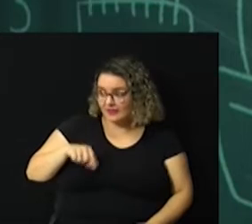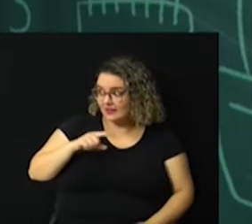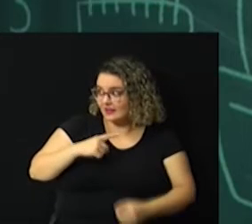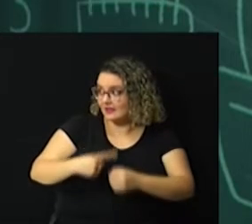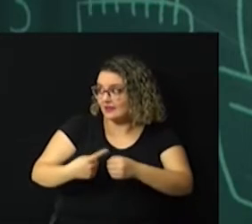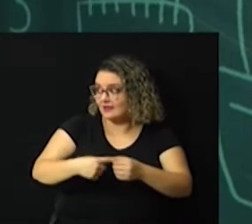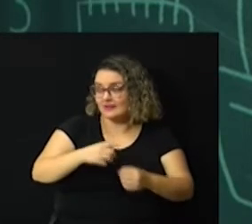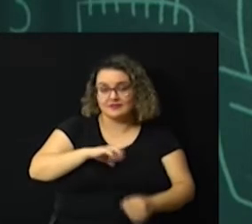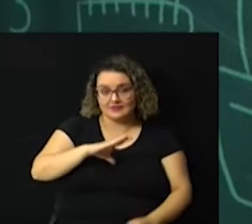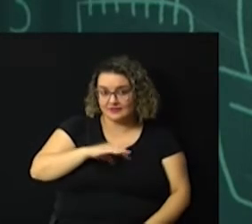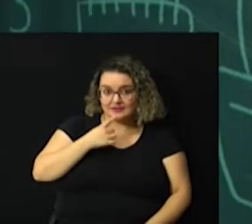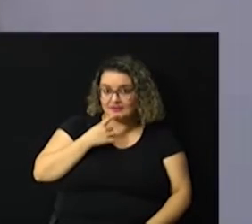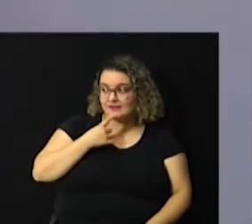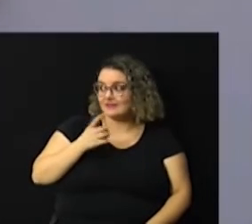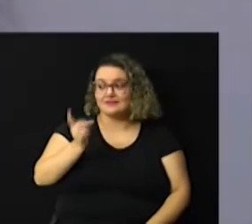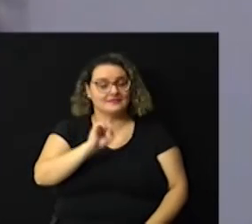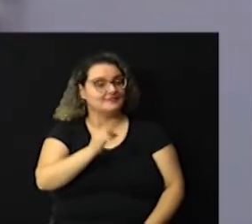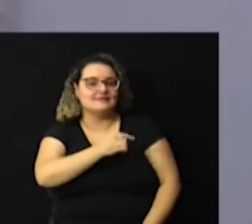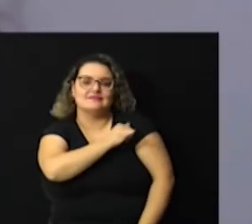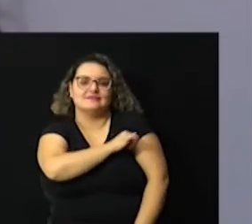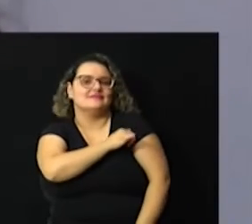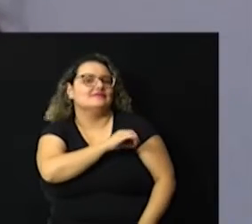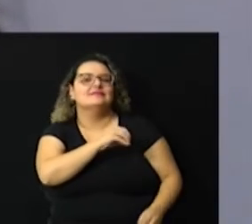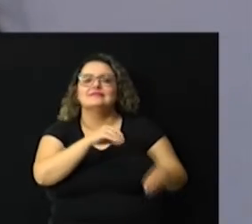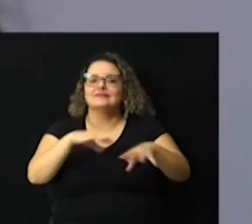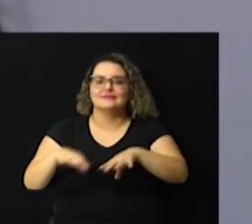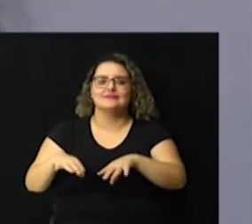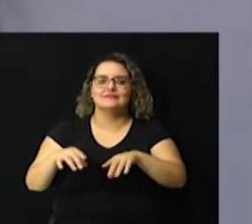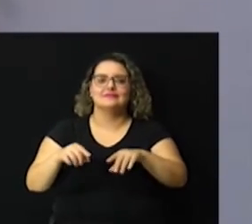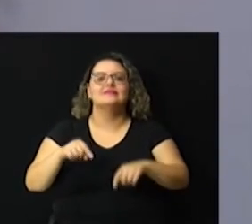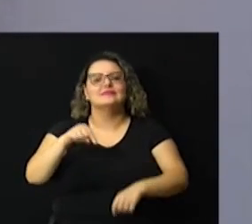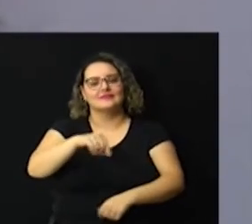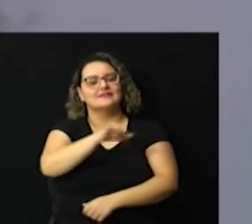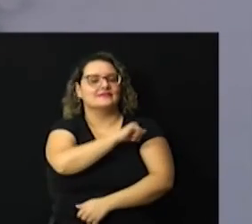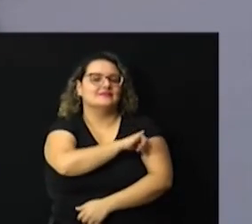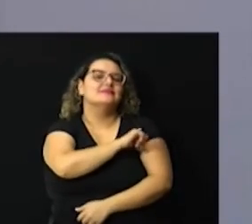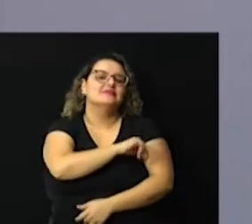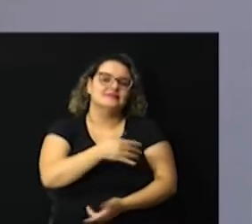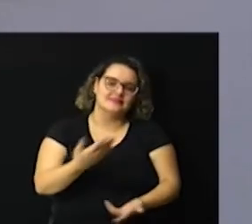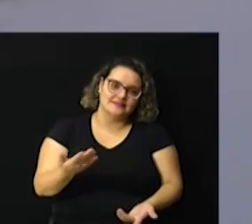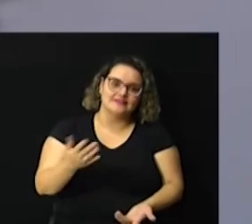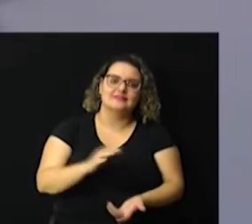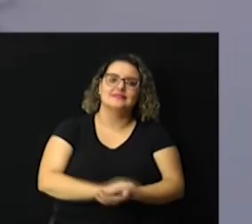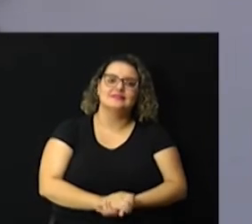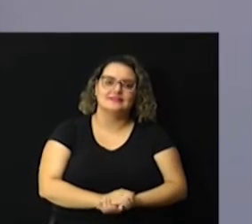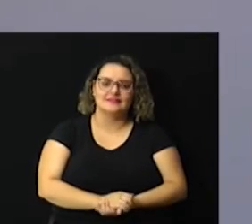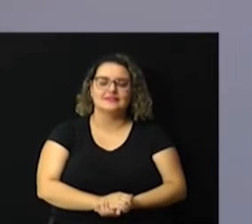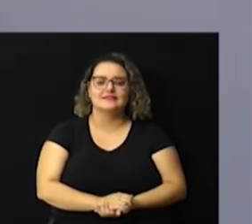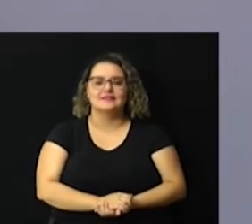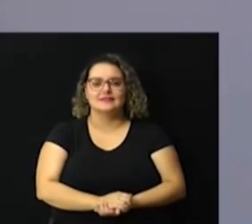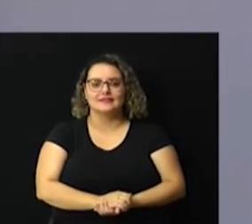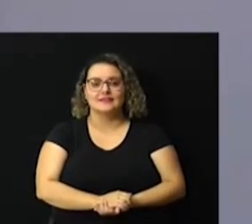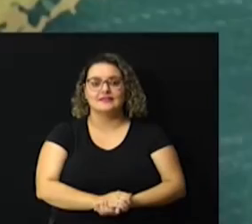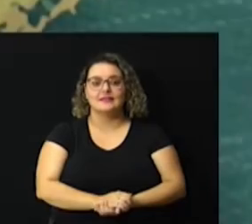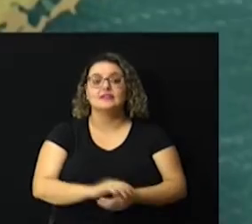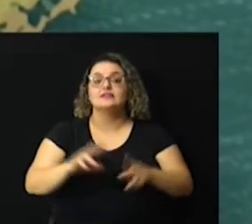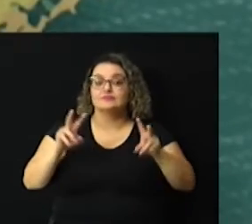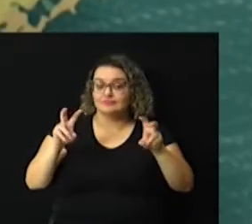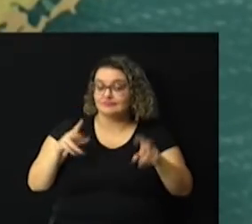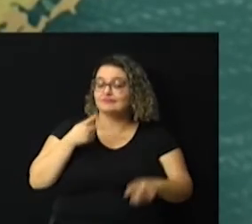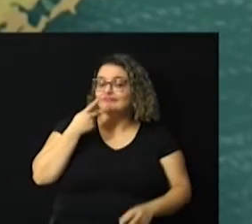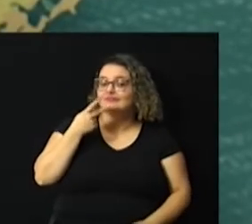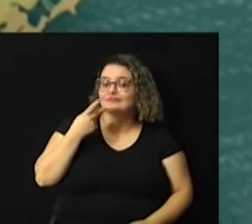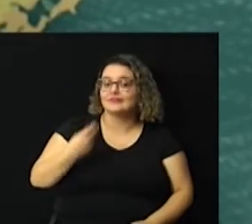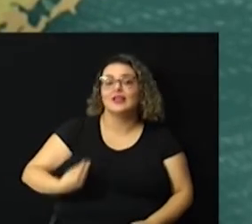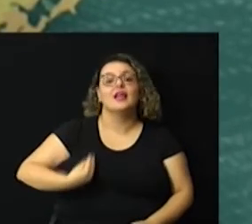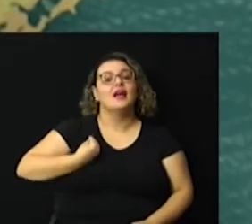região. Por isso que a gente tá fazendo pelo Zoom, porque eu tô aqui no Rio agora. Que bacana. Puxa vida, tem um ditado, inclusive, que